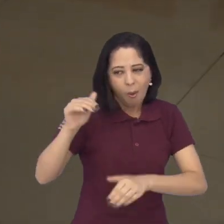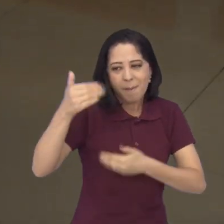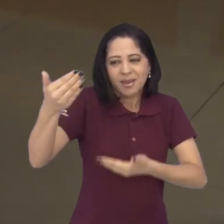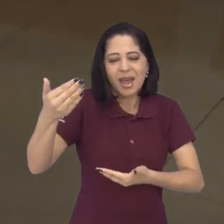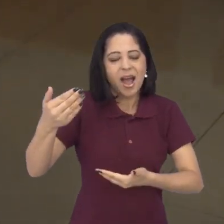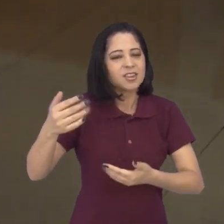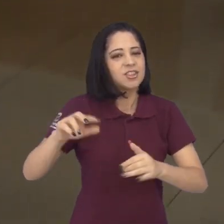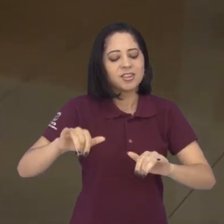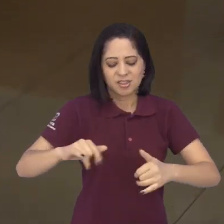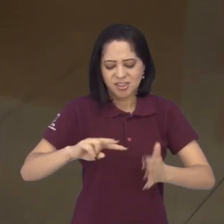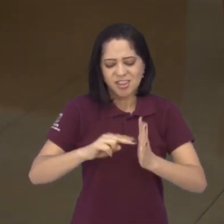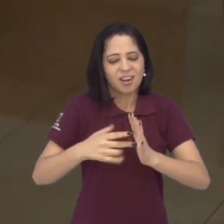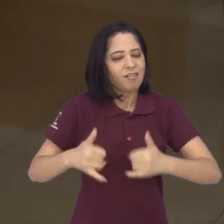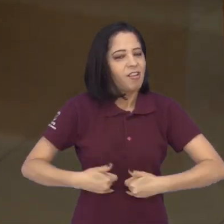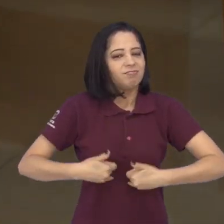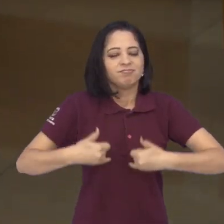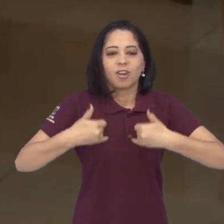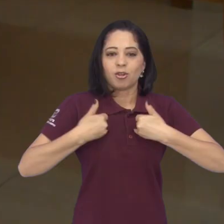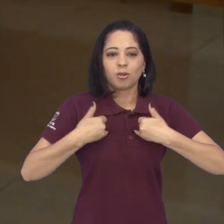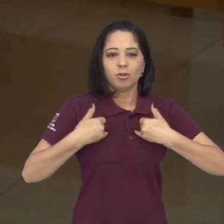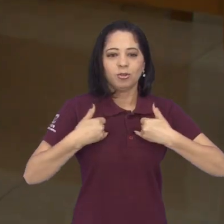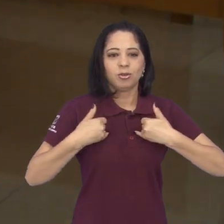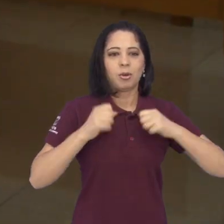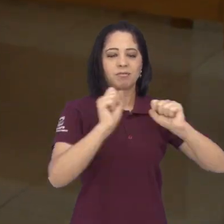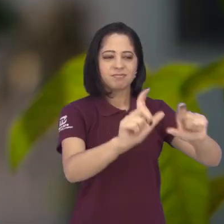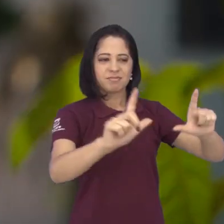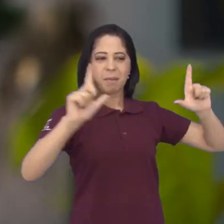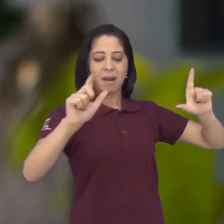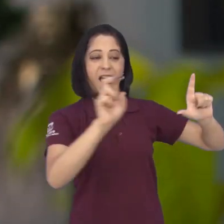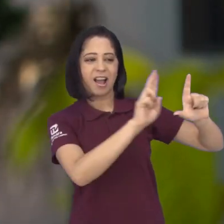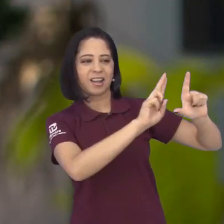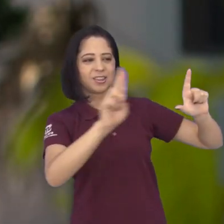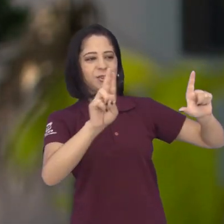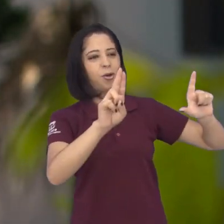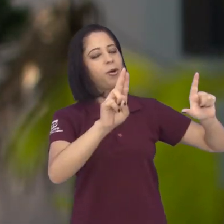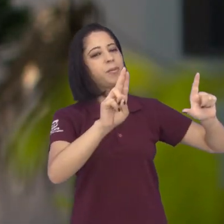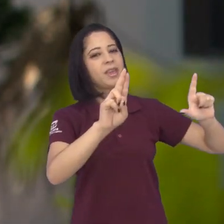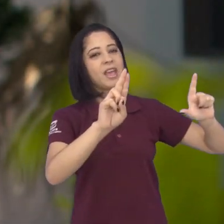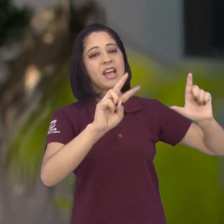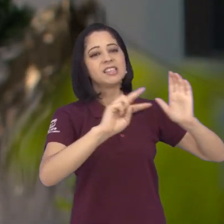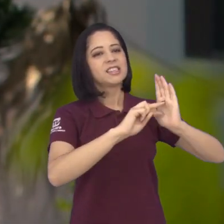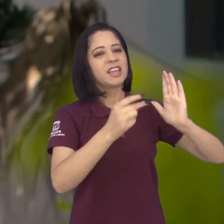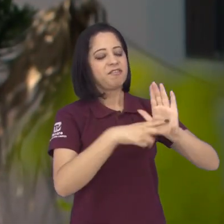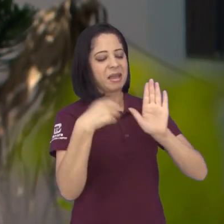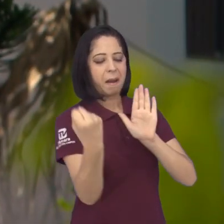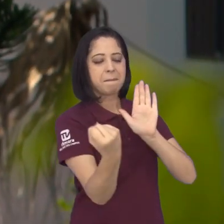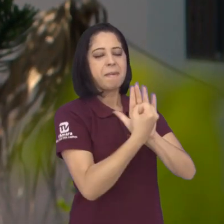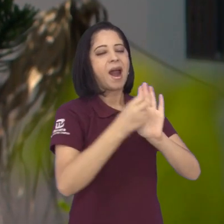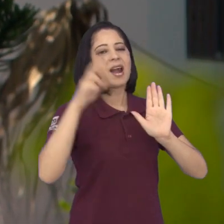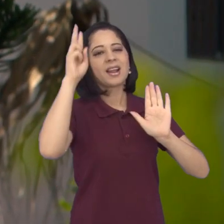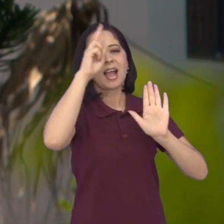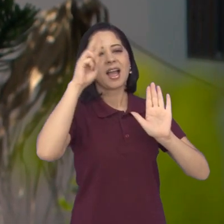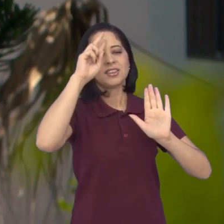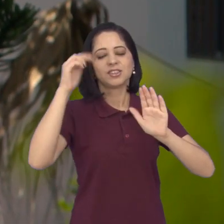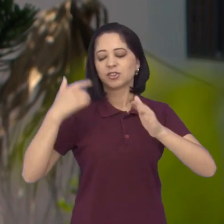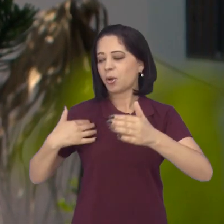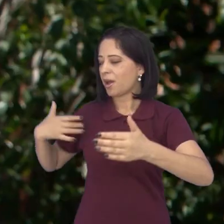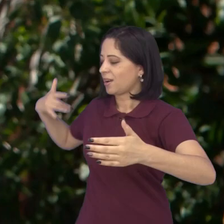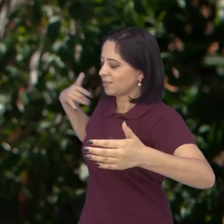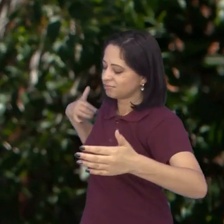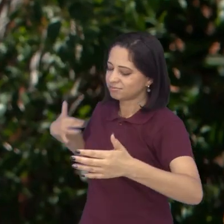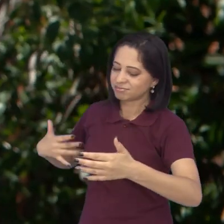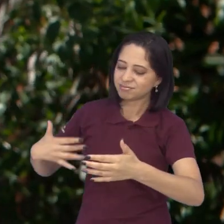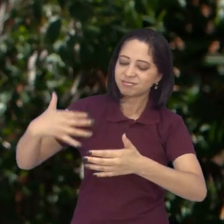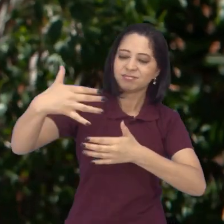Cristina, a homenagem é um sinal de pertencimento e orgulho. A placa com o nome do avô contribui para a preservação da história